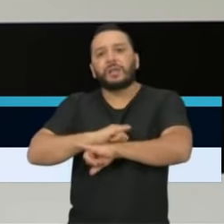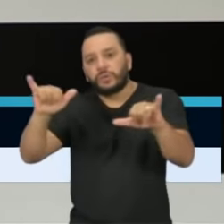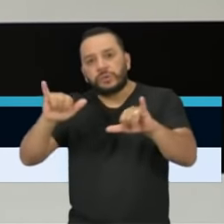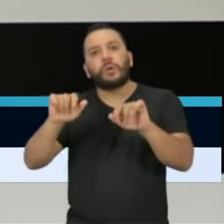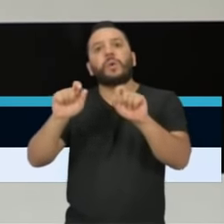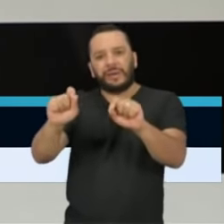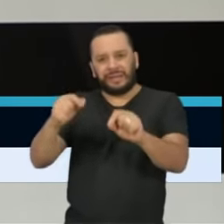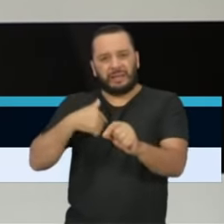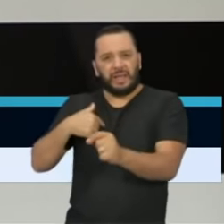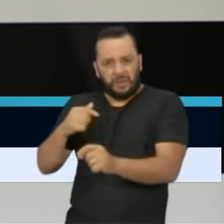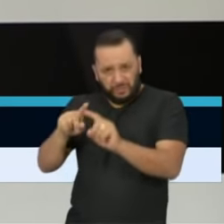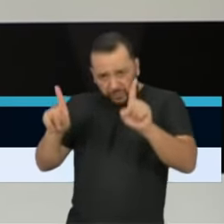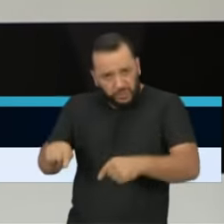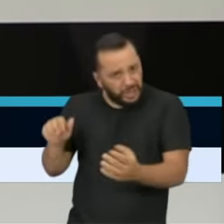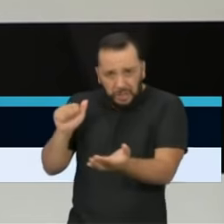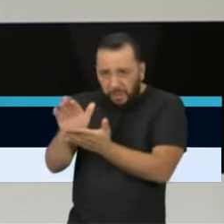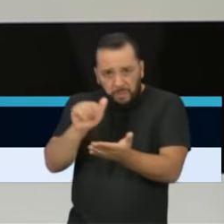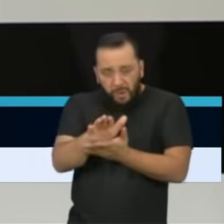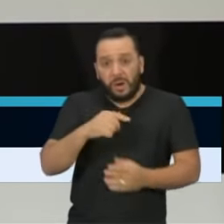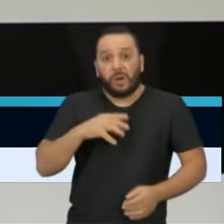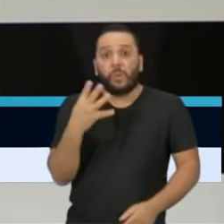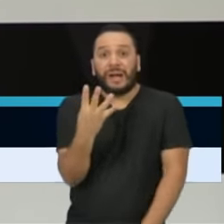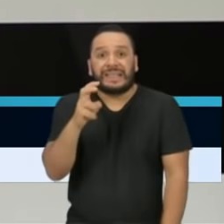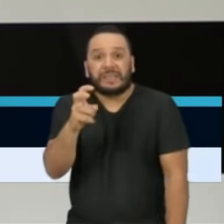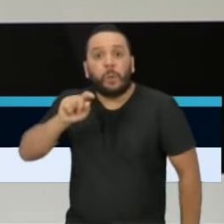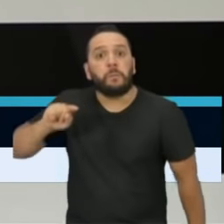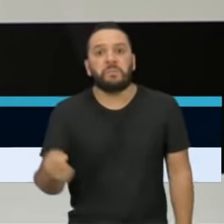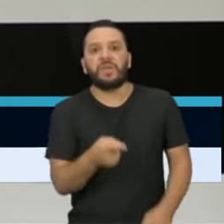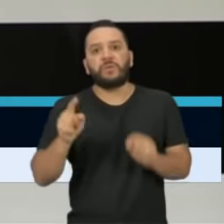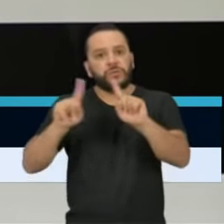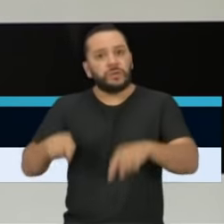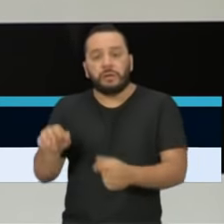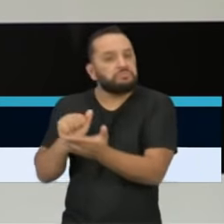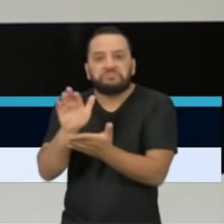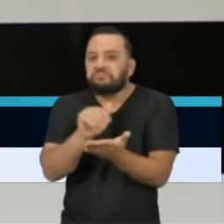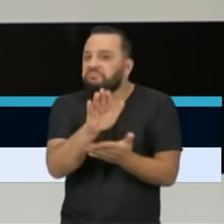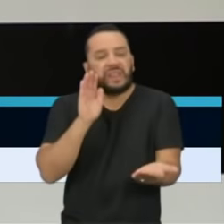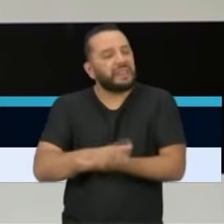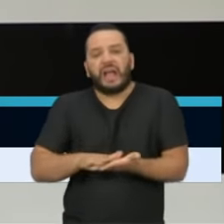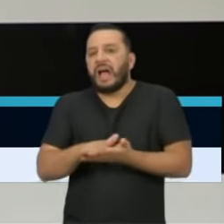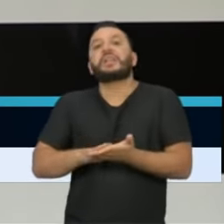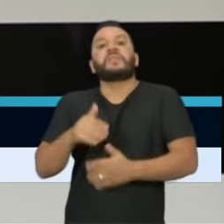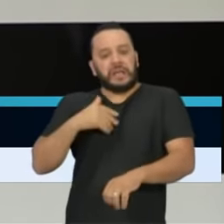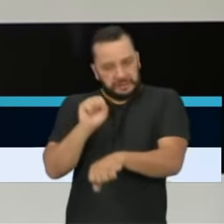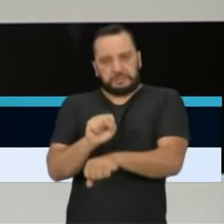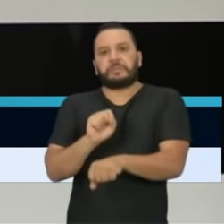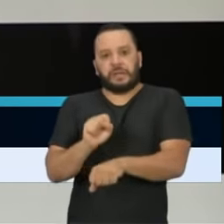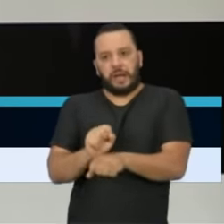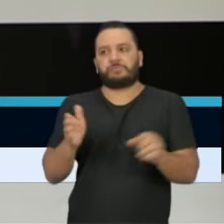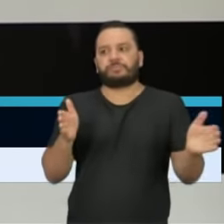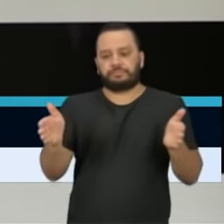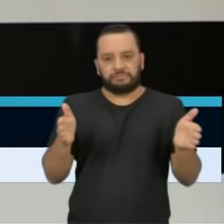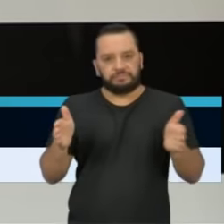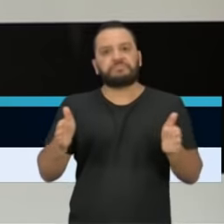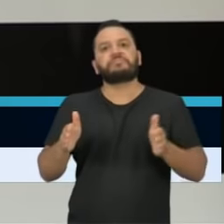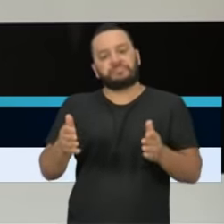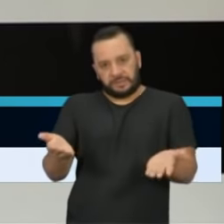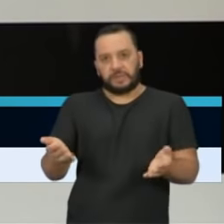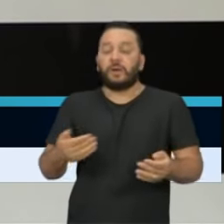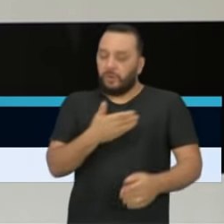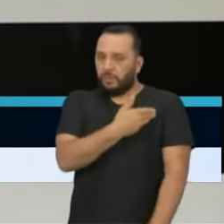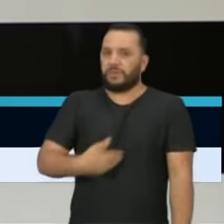fará demissão de nenhum dos seus 45 mil funcionários até o final desta crise. Quero, como